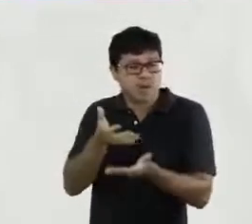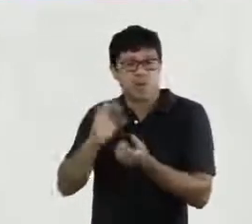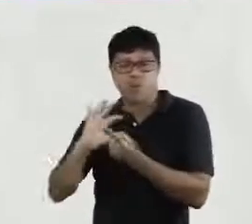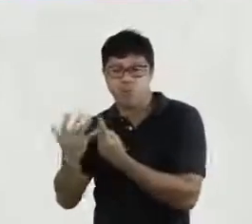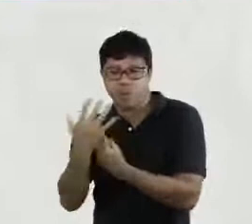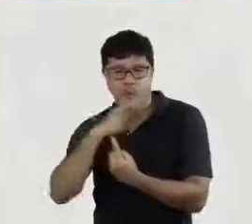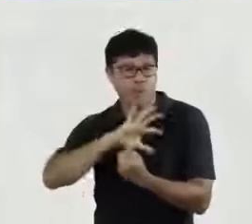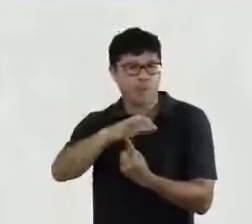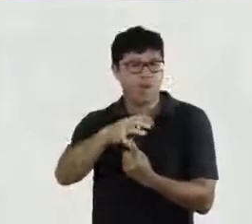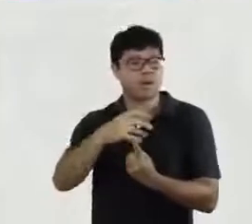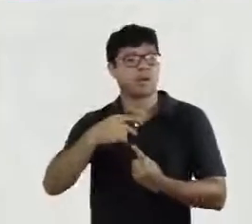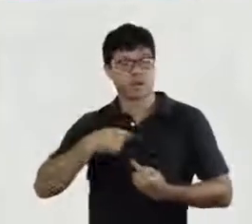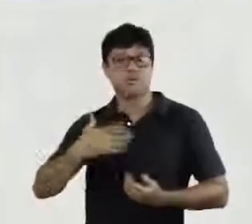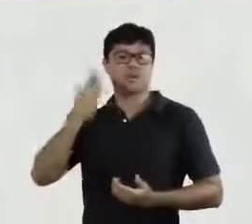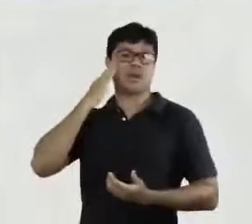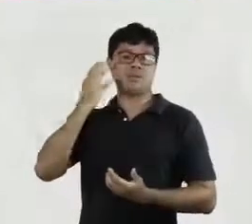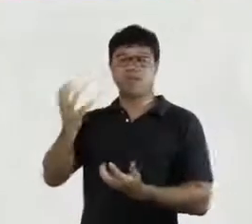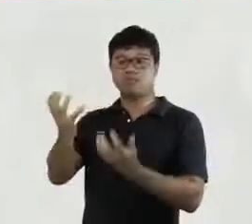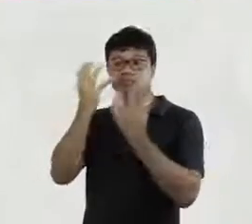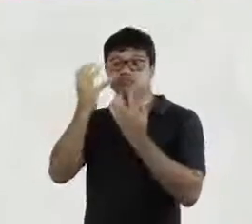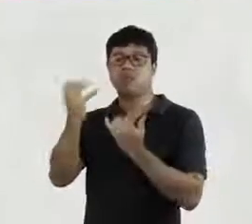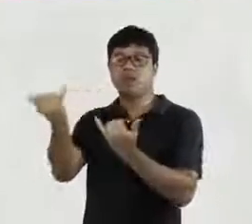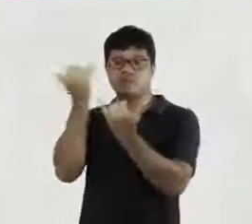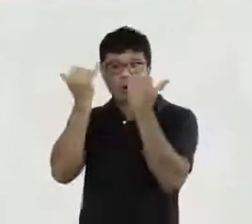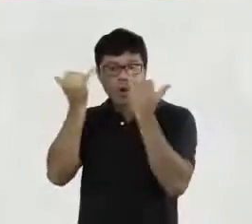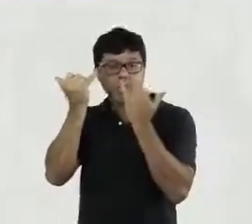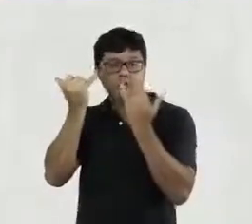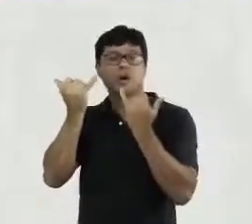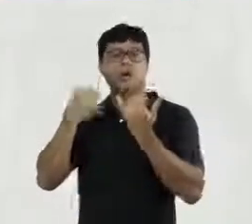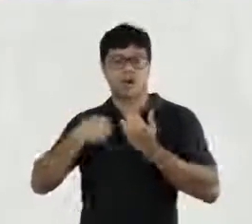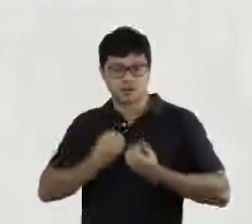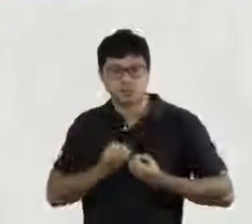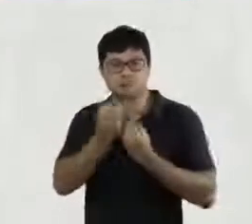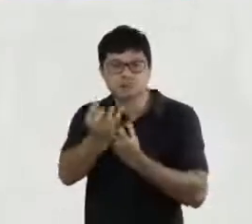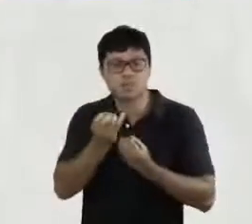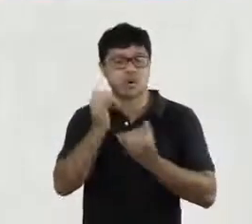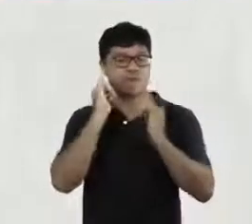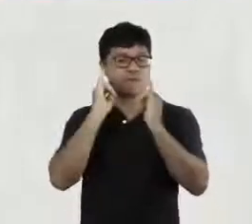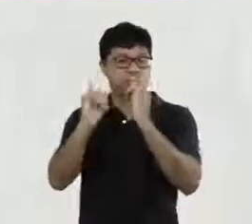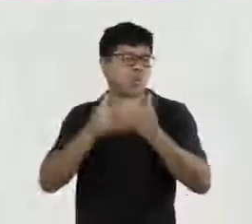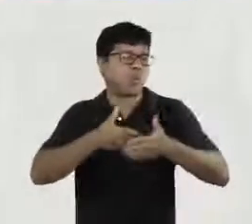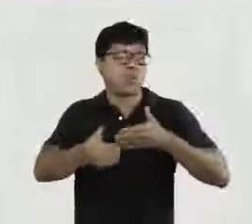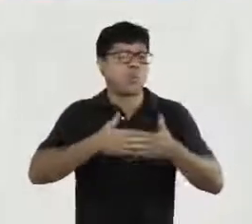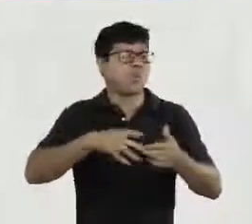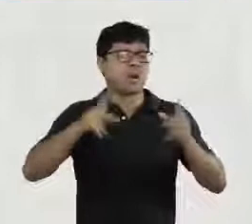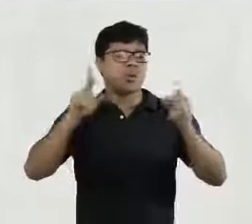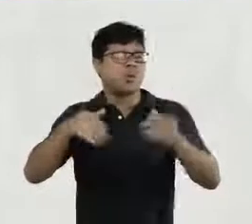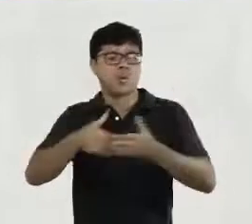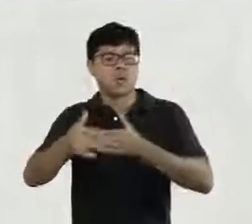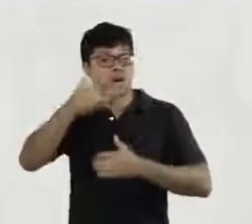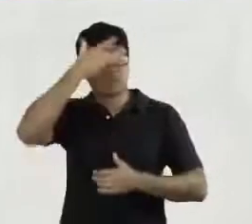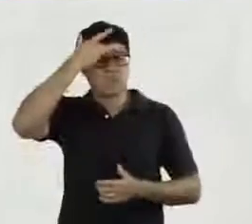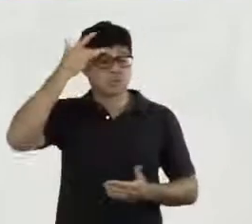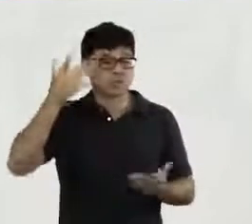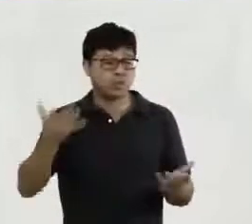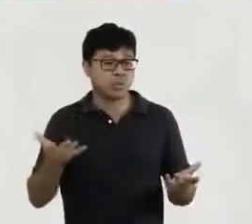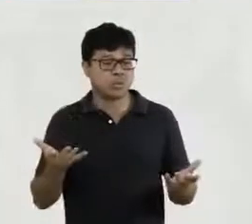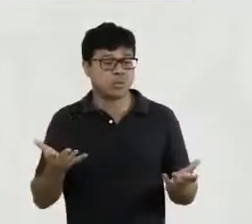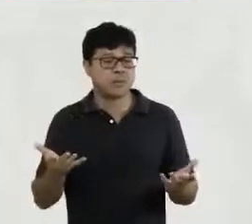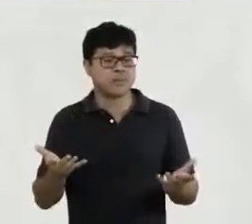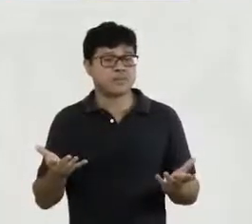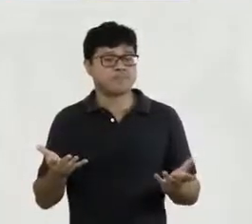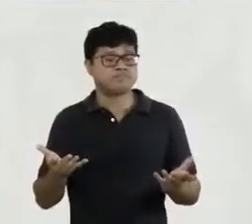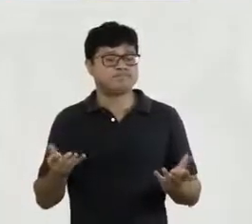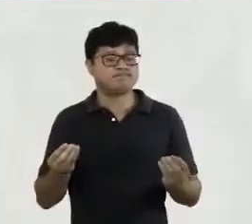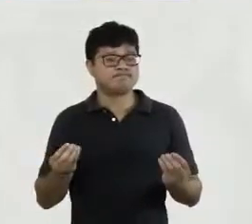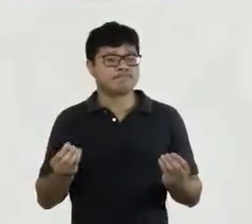preciso também de informações comuns de que qualquer pessoa